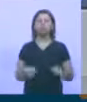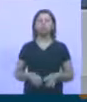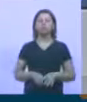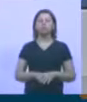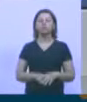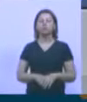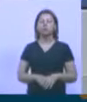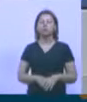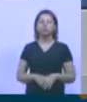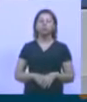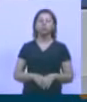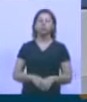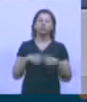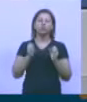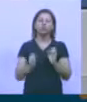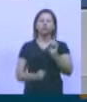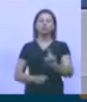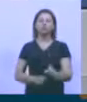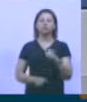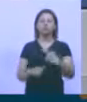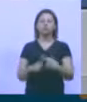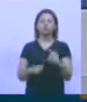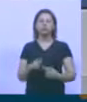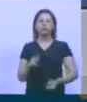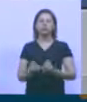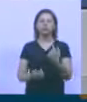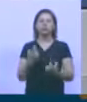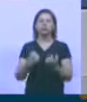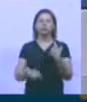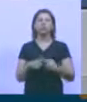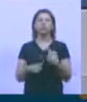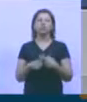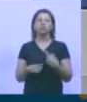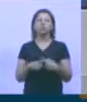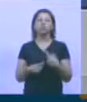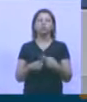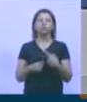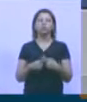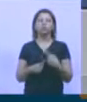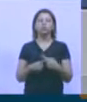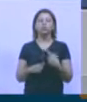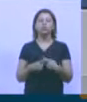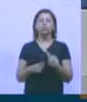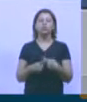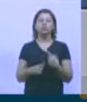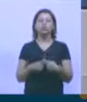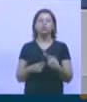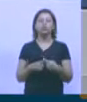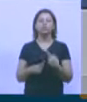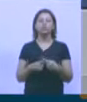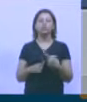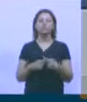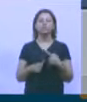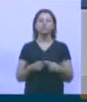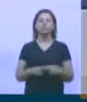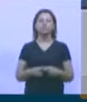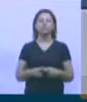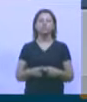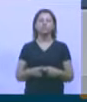four things. Pode ser por algumas razões. It could be a physical reason. He hit his head against the